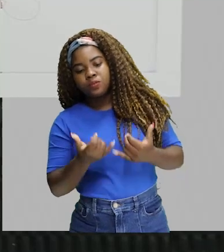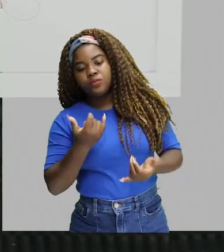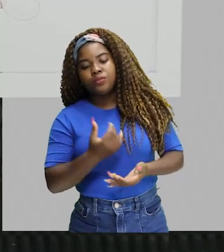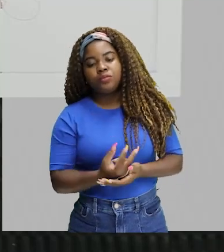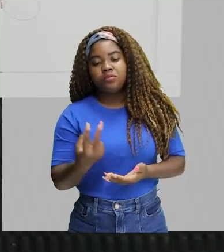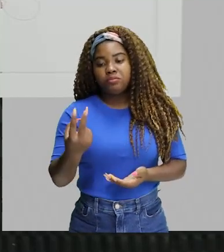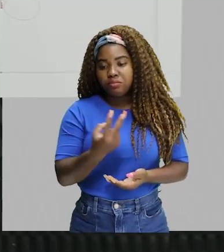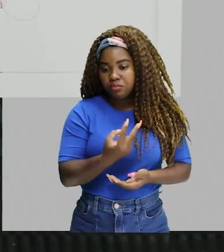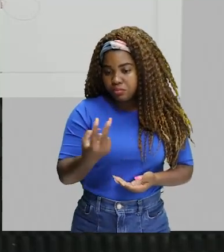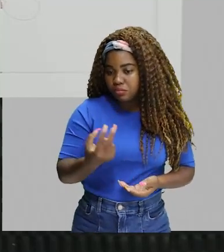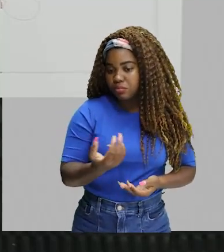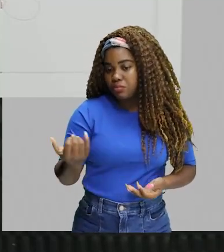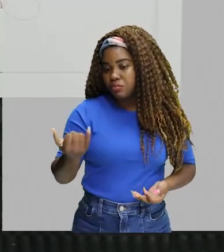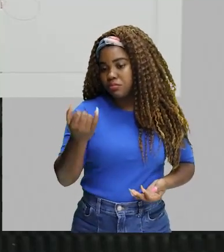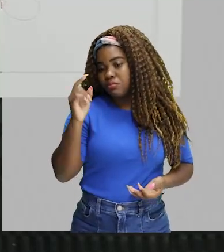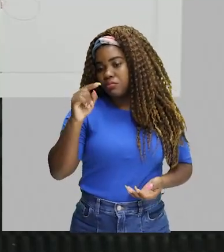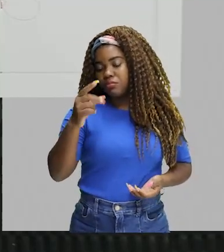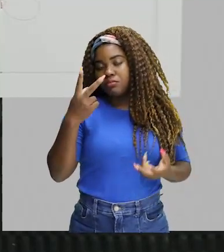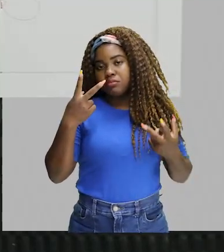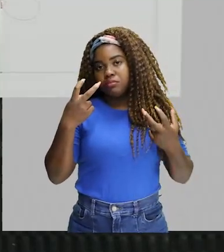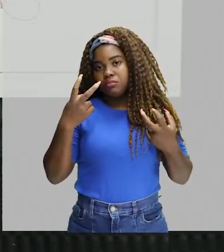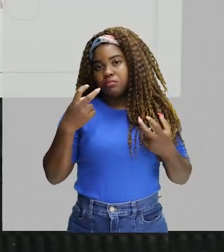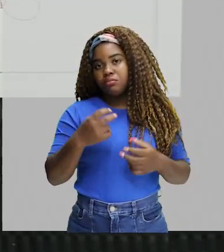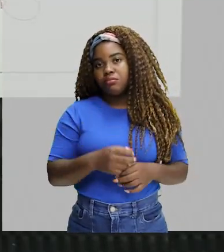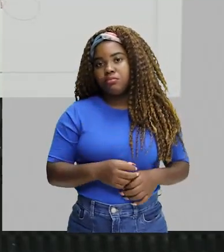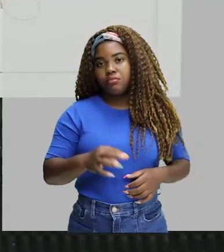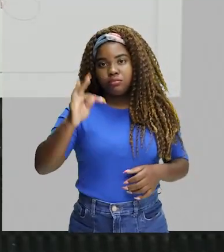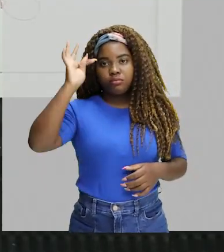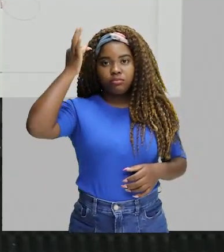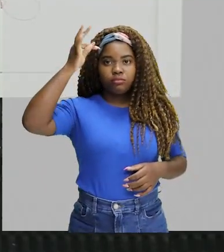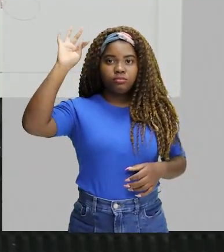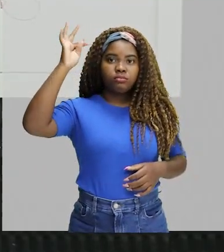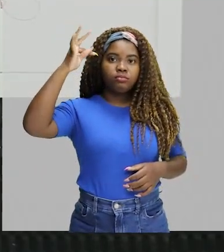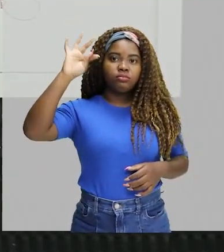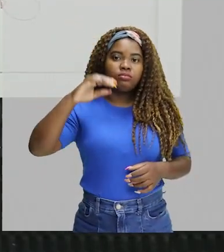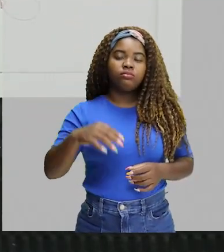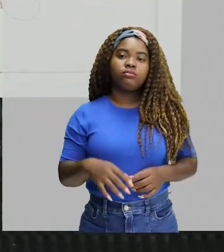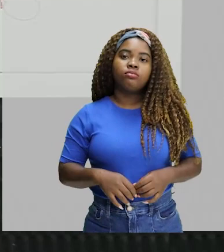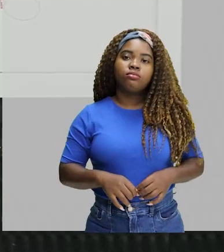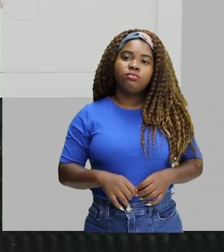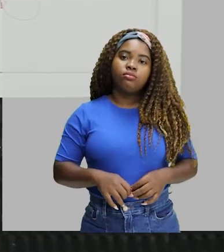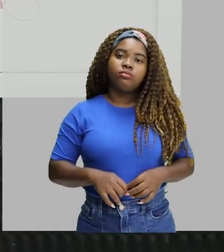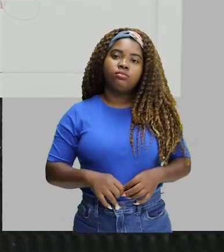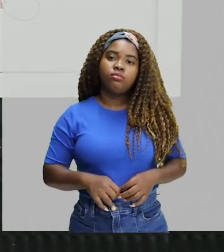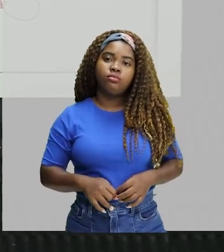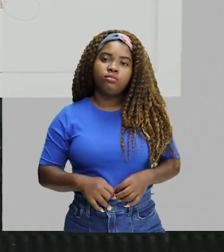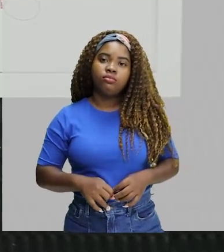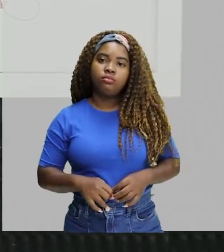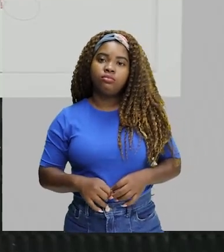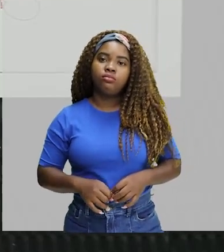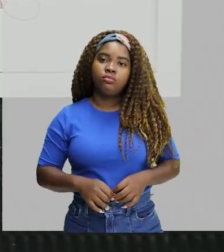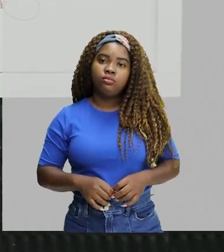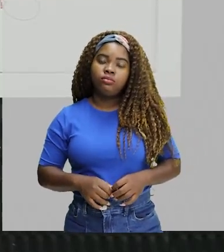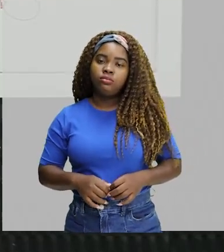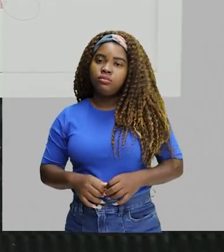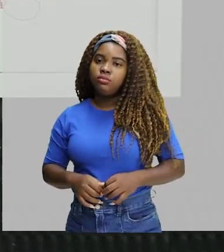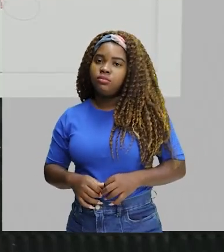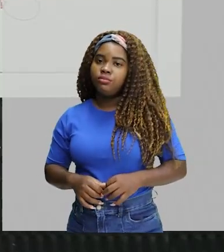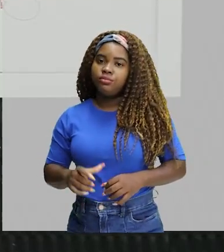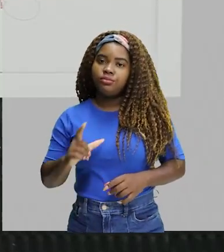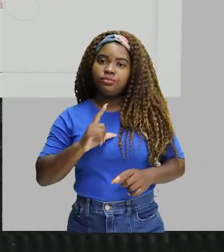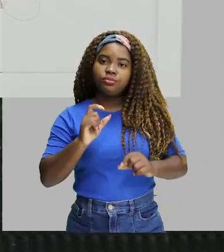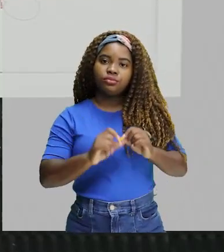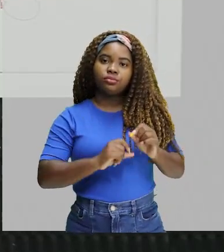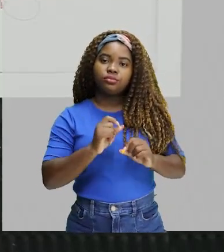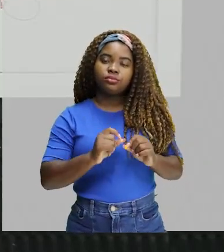muito importante você perceber que as teorias elas se formam como um parentesco, elas têm